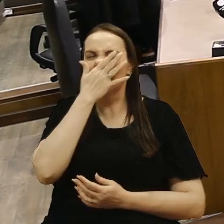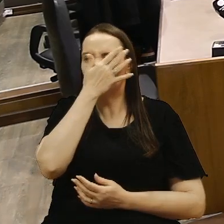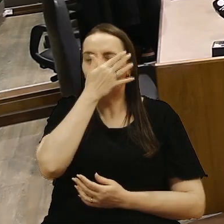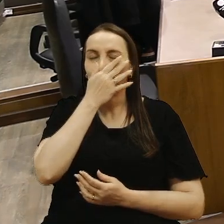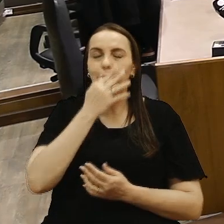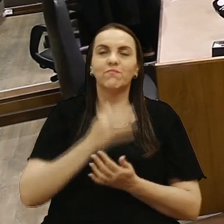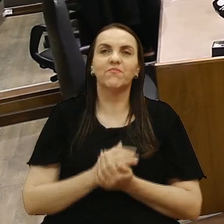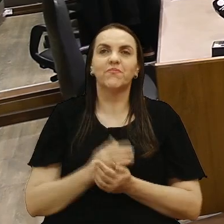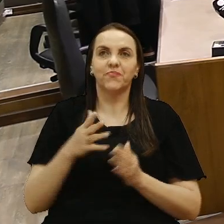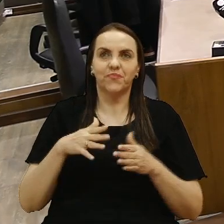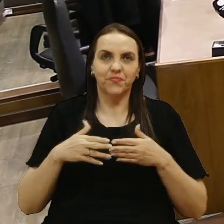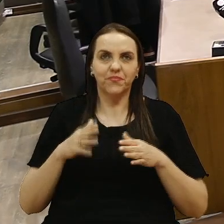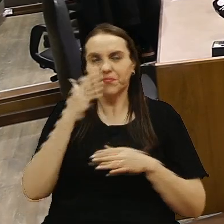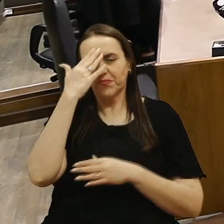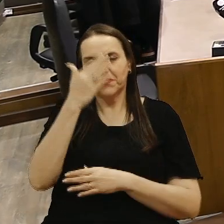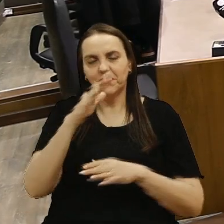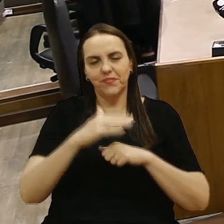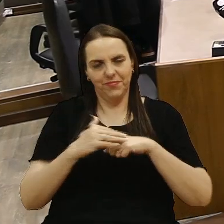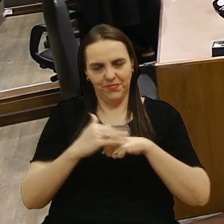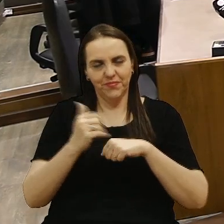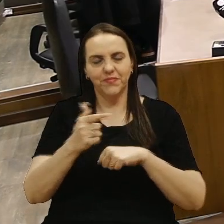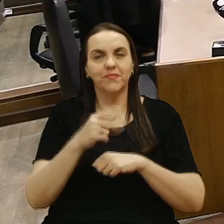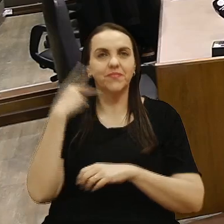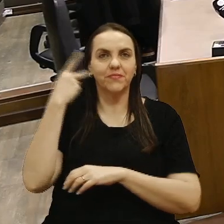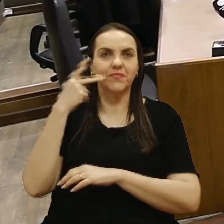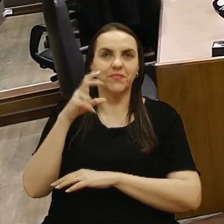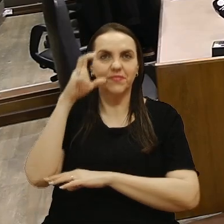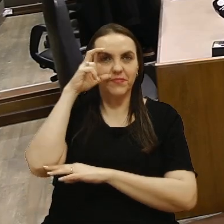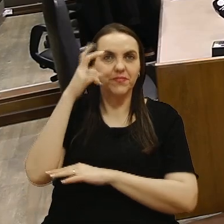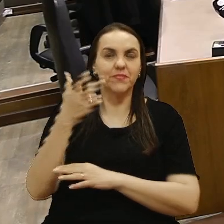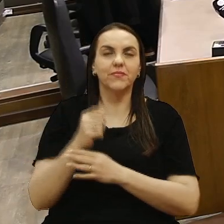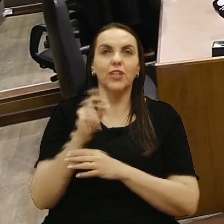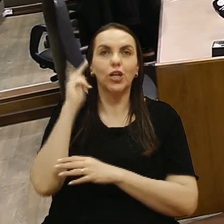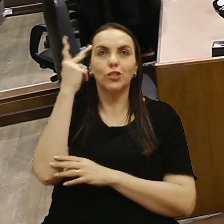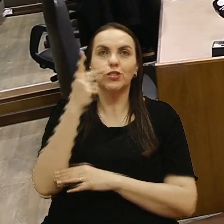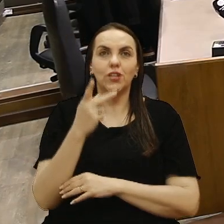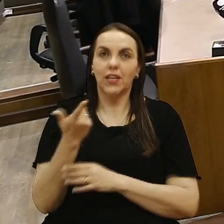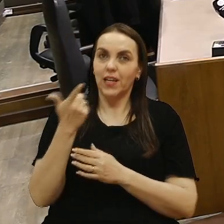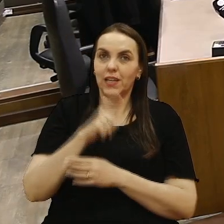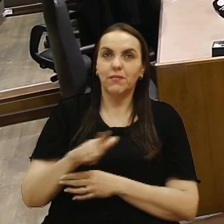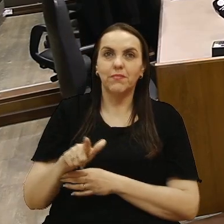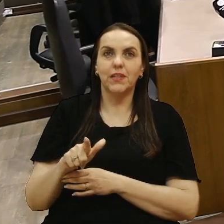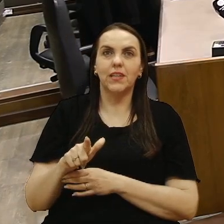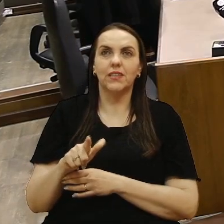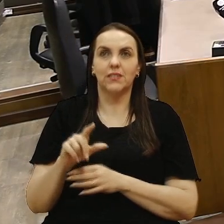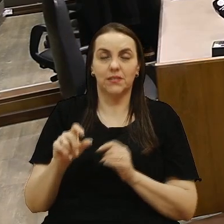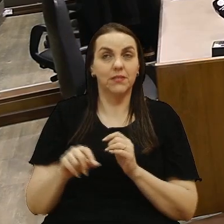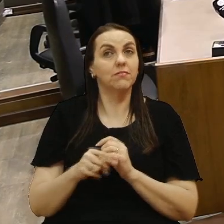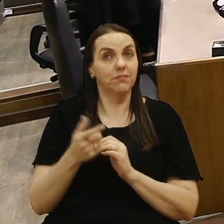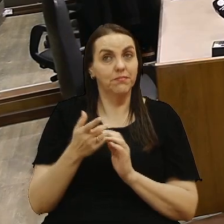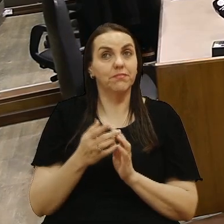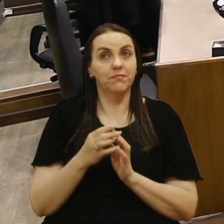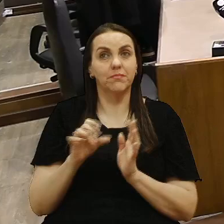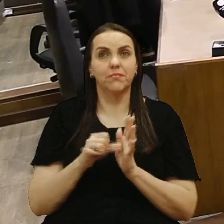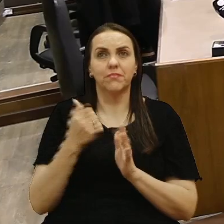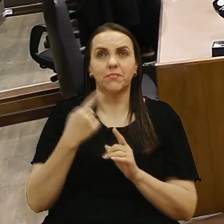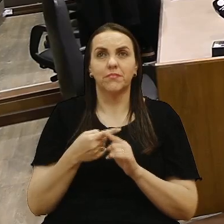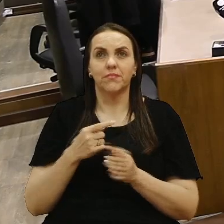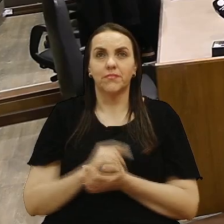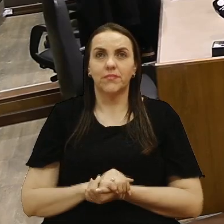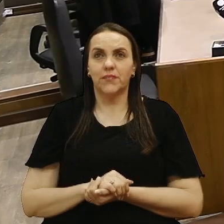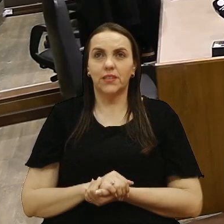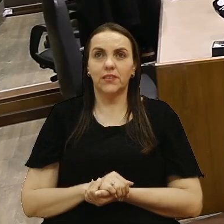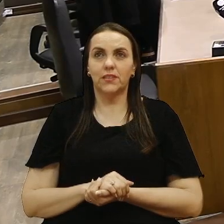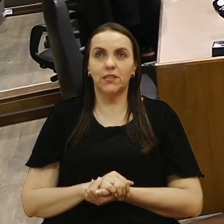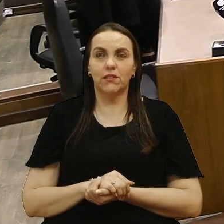Obrigado pela gentileza. Vereadora Sandra, a história se repete a primeira vez como tragédia, segunda vez como farsa.